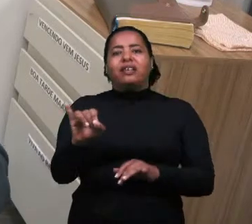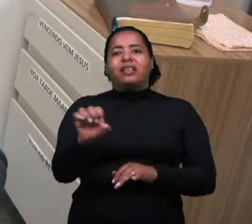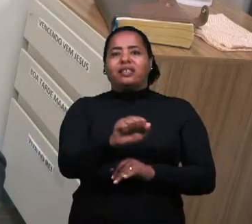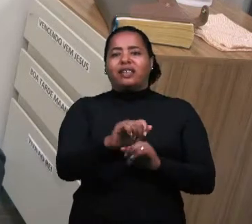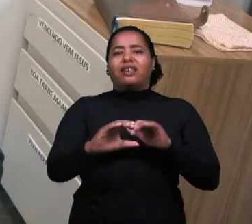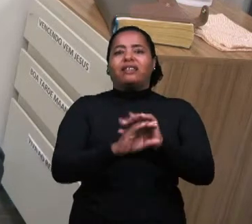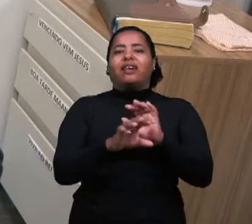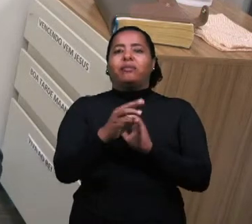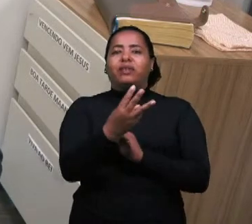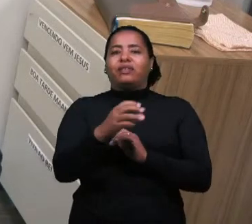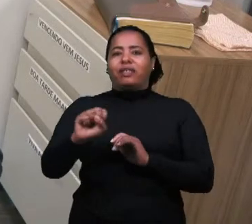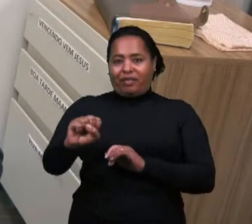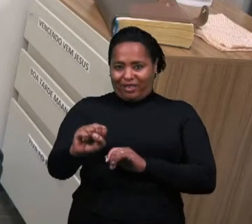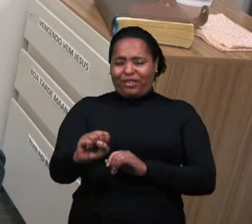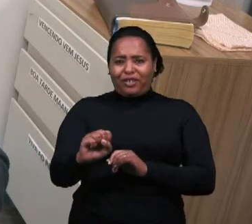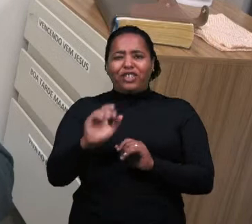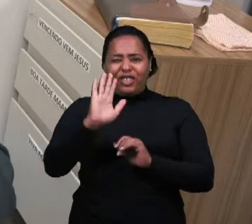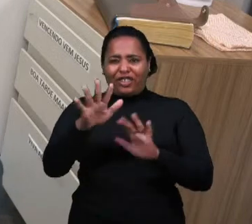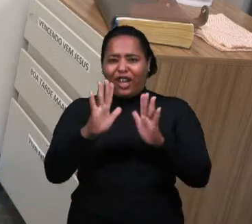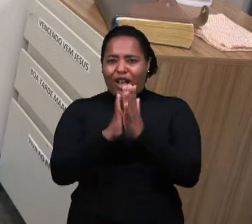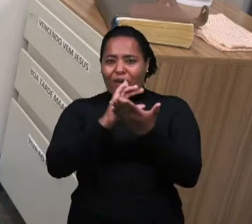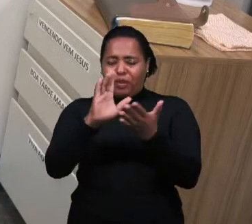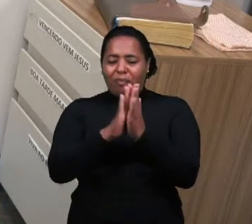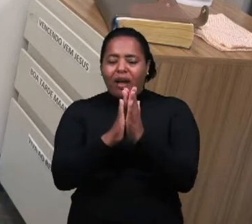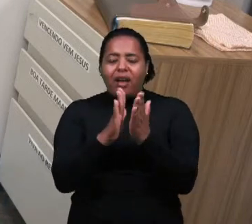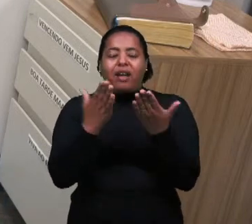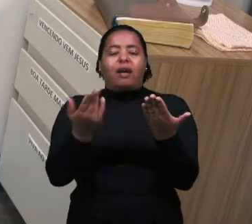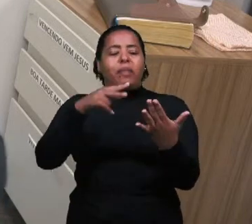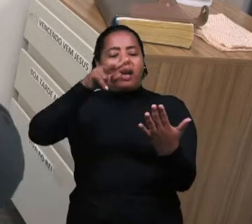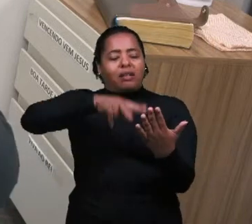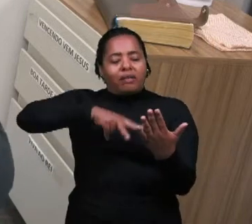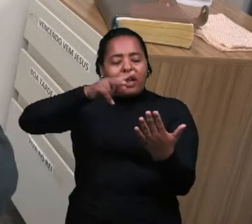já deixa a sua Bíblia aberta aí. Vai meditando na